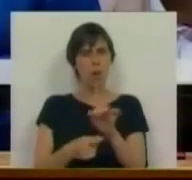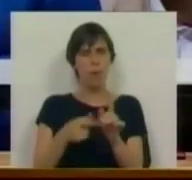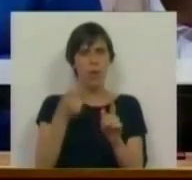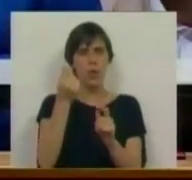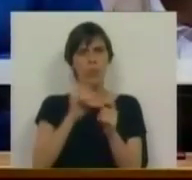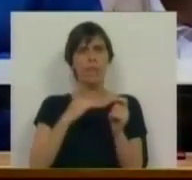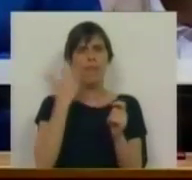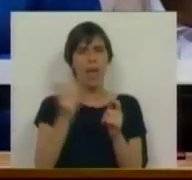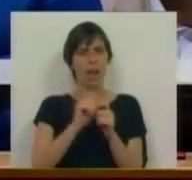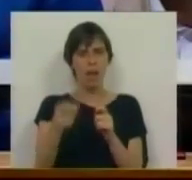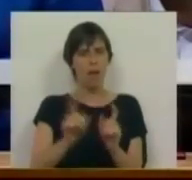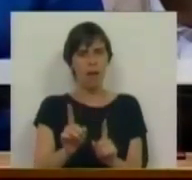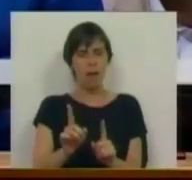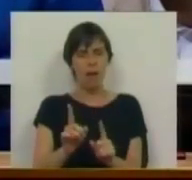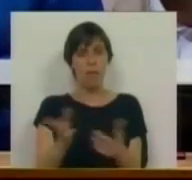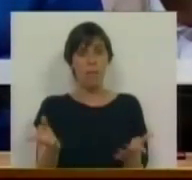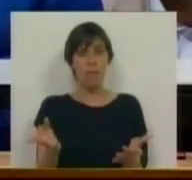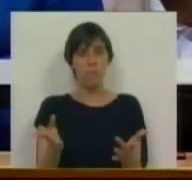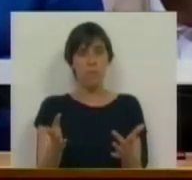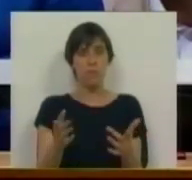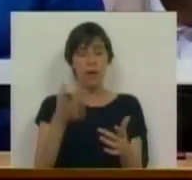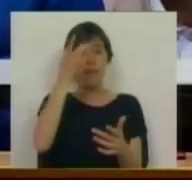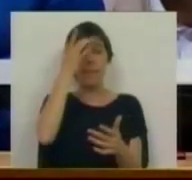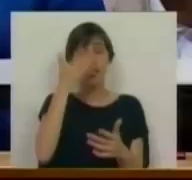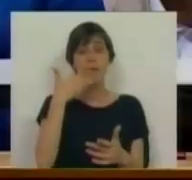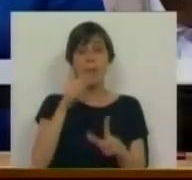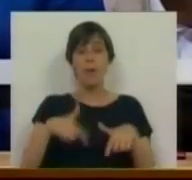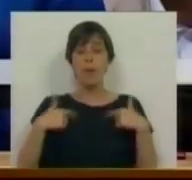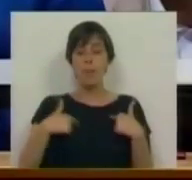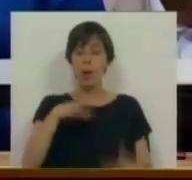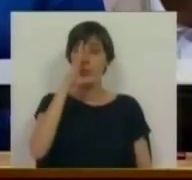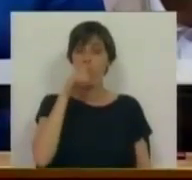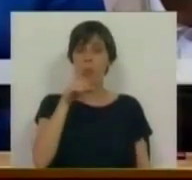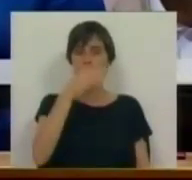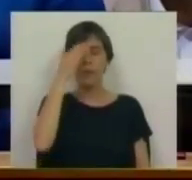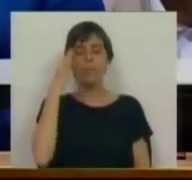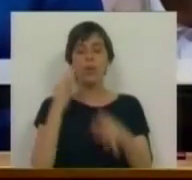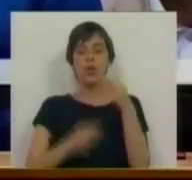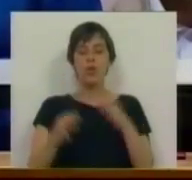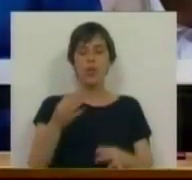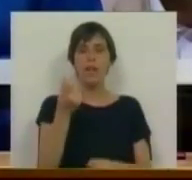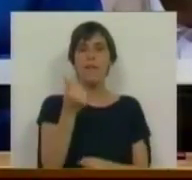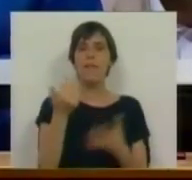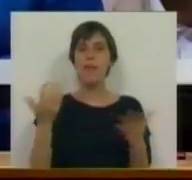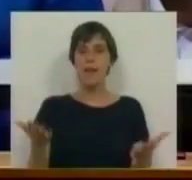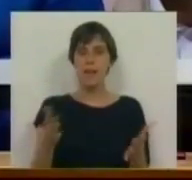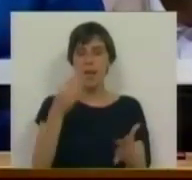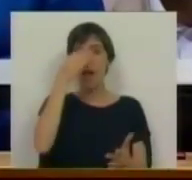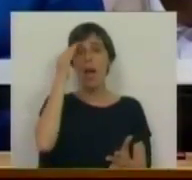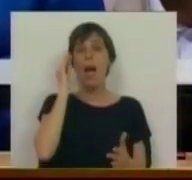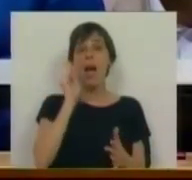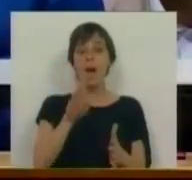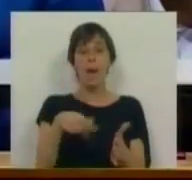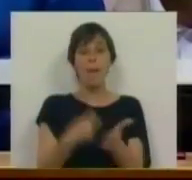paga os subsídios. Face a pareceres pedidos pelo próprio Governo, jurídicos e financeiros, que aconselham